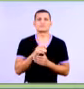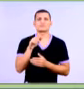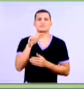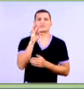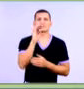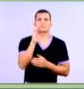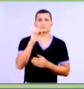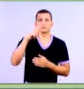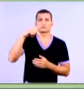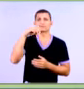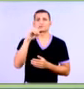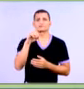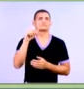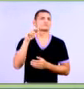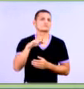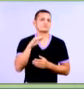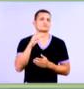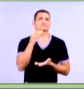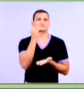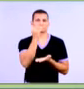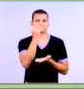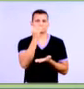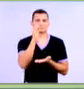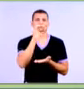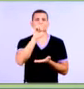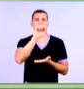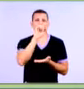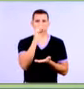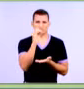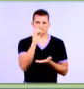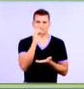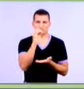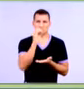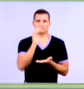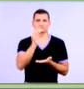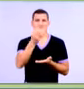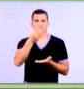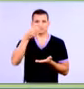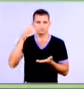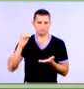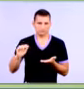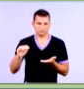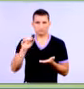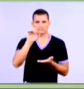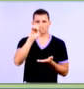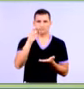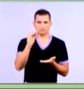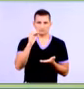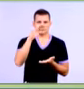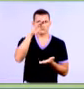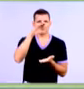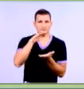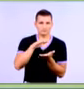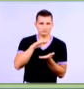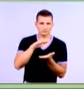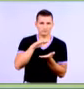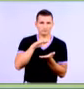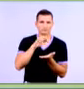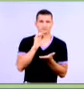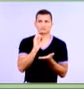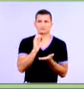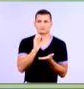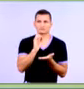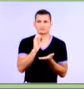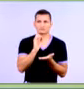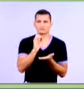Quem é o elemento do topo? É o menos 80. Então, olha, sai o elemento menos 80 e o topo cai para a posição 0. Então,